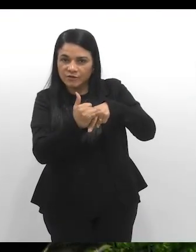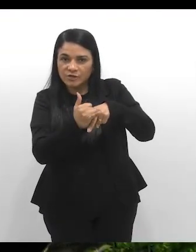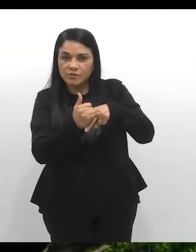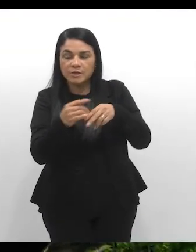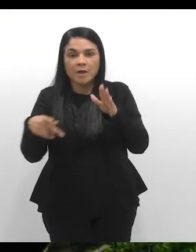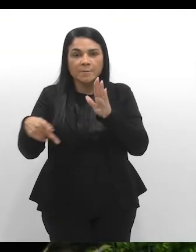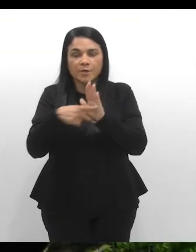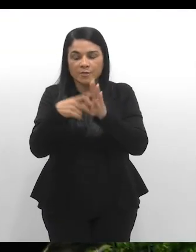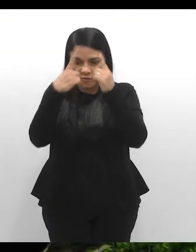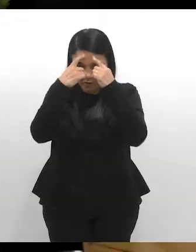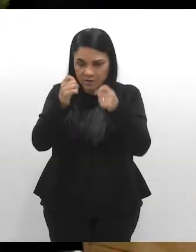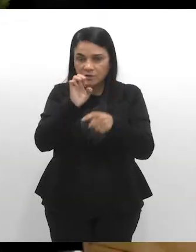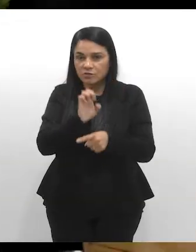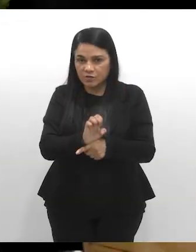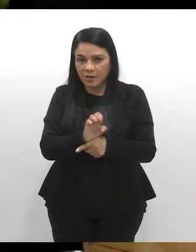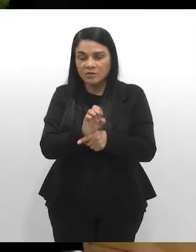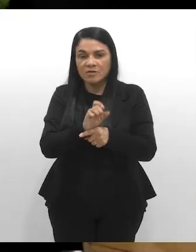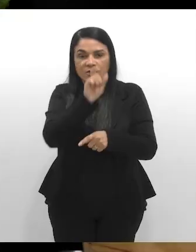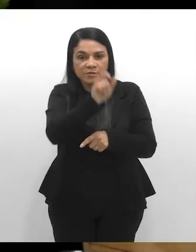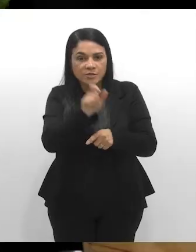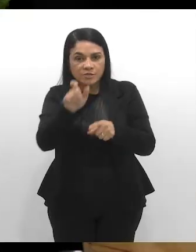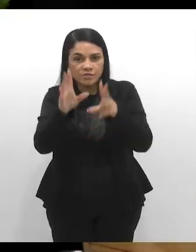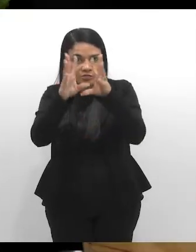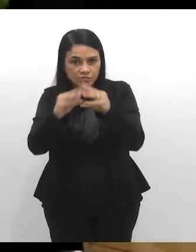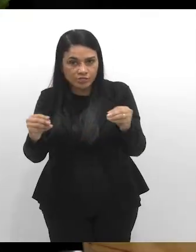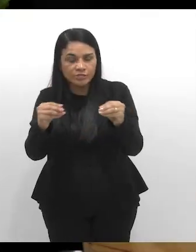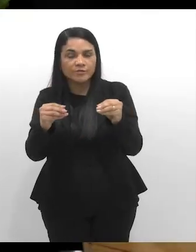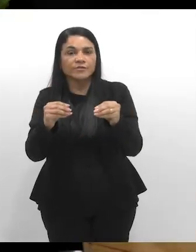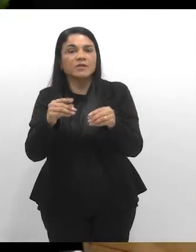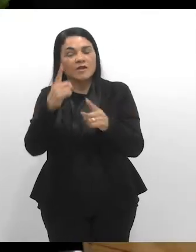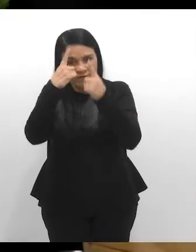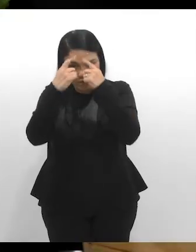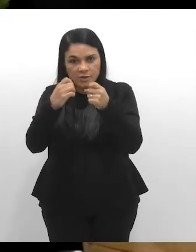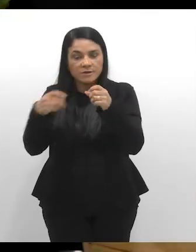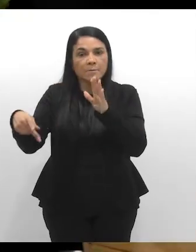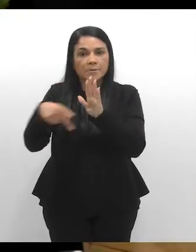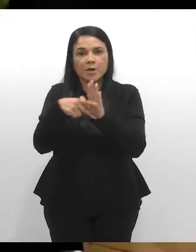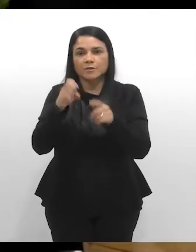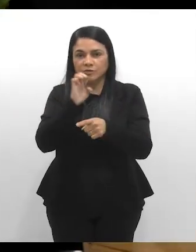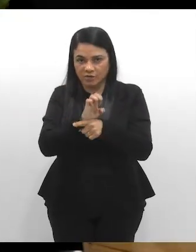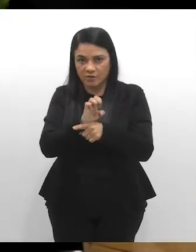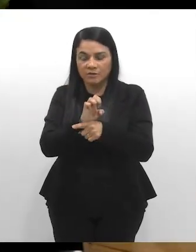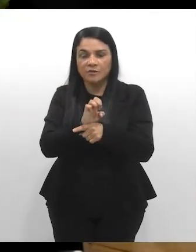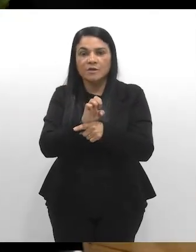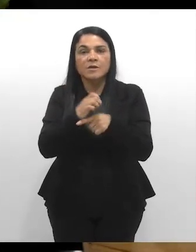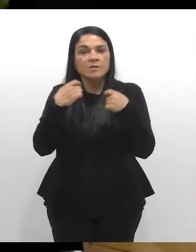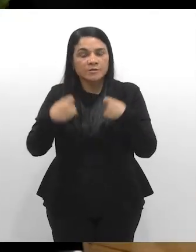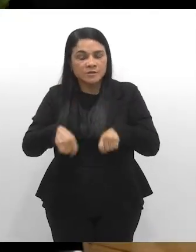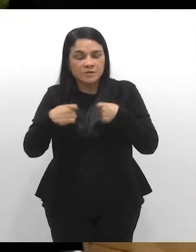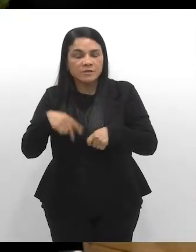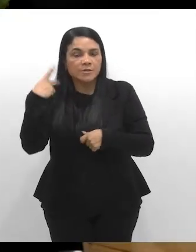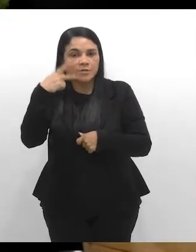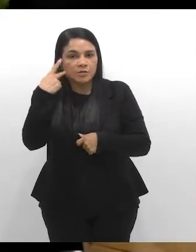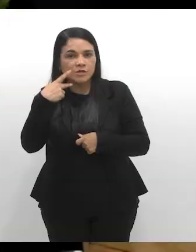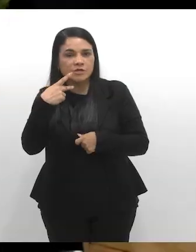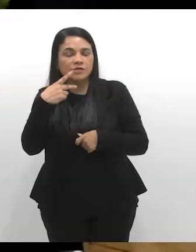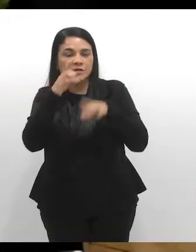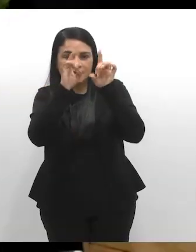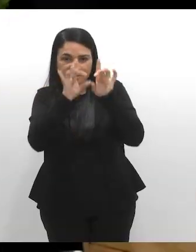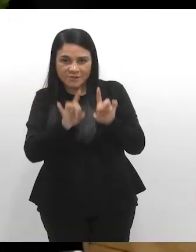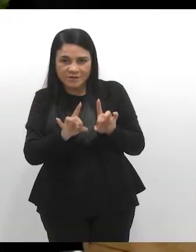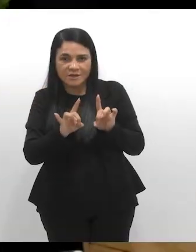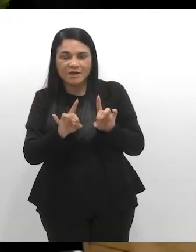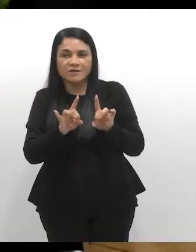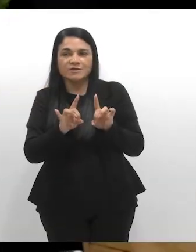todos aqueles que são vítimas da própria violência de Estado, né? O desaparecimento forçado como uma das violências do Estado, em que é necessário ter